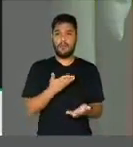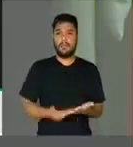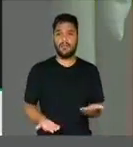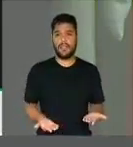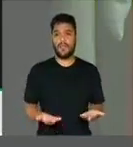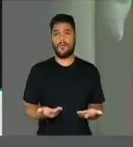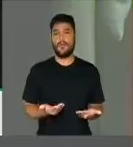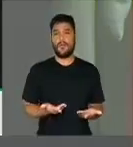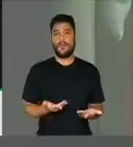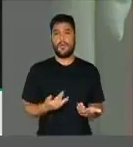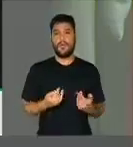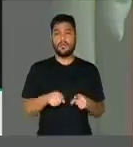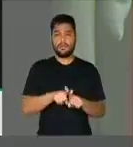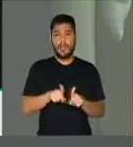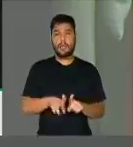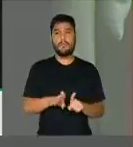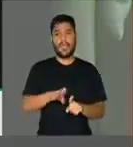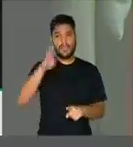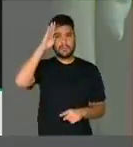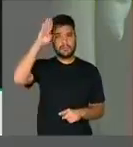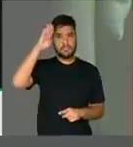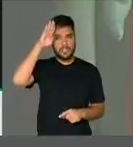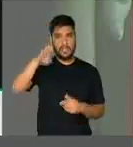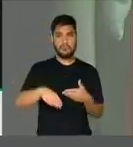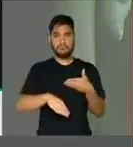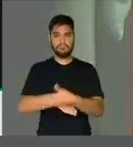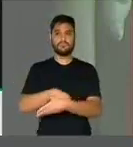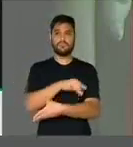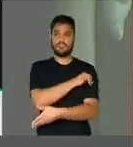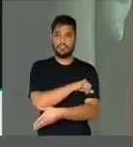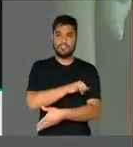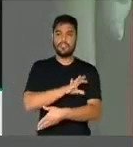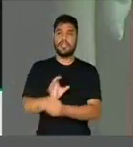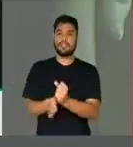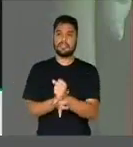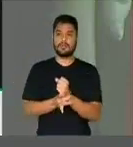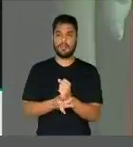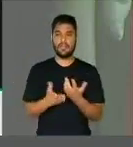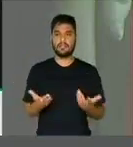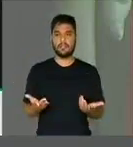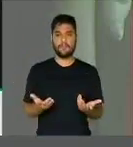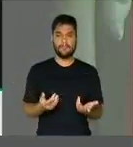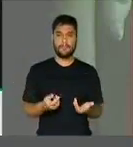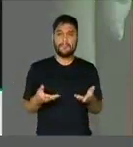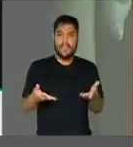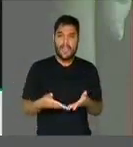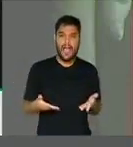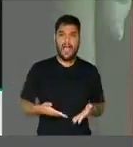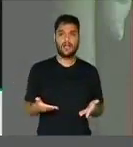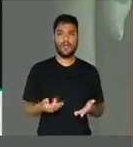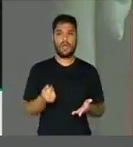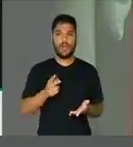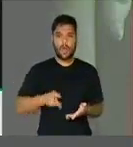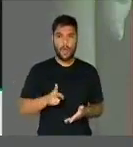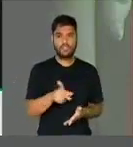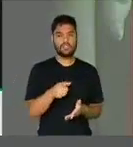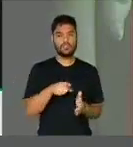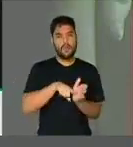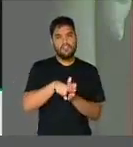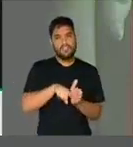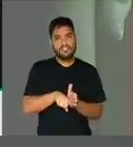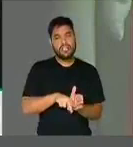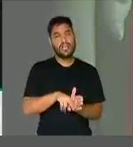Estado do Rio de Janeiro, mais precisamente a cidade do Rio de Janeiro, com a questão de segurança. E agora, quando continua a apuração do